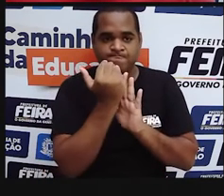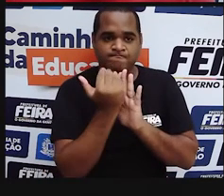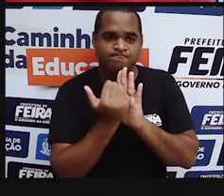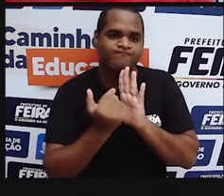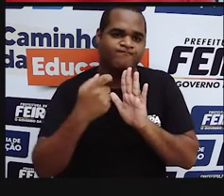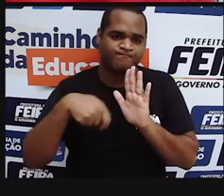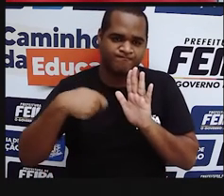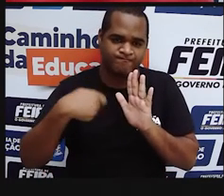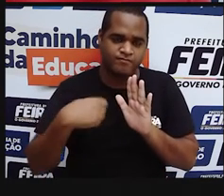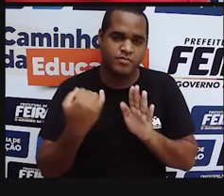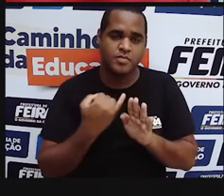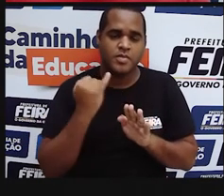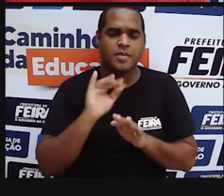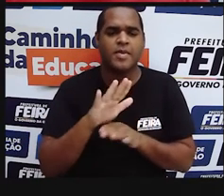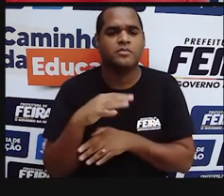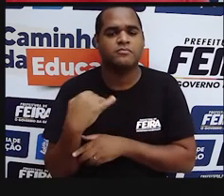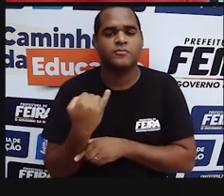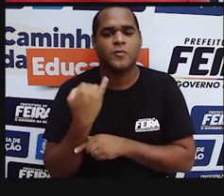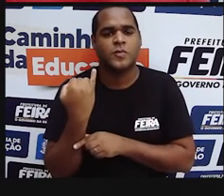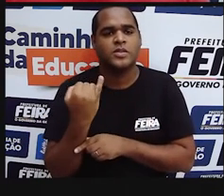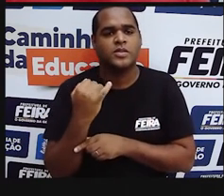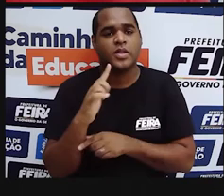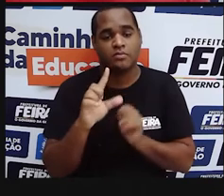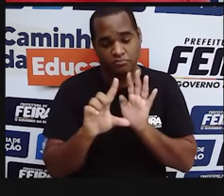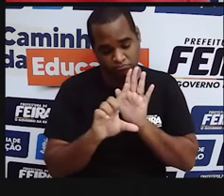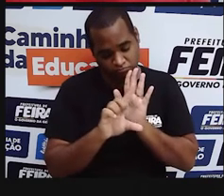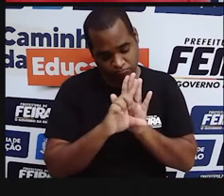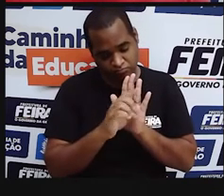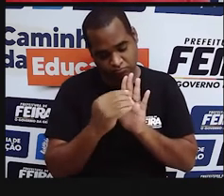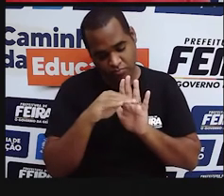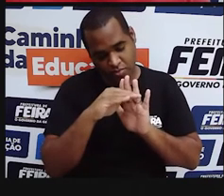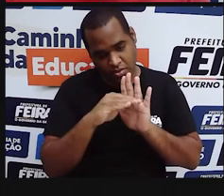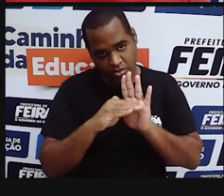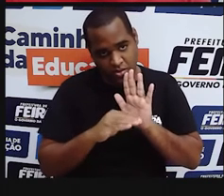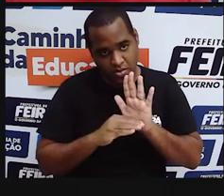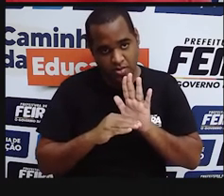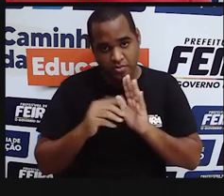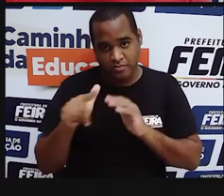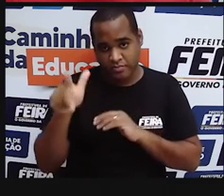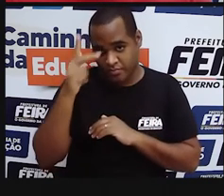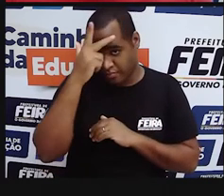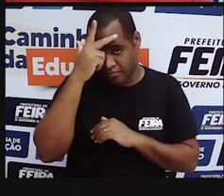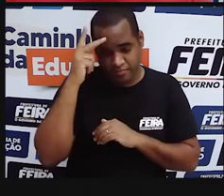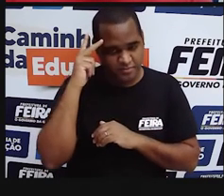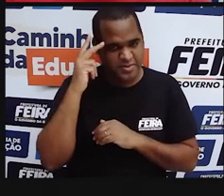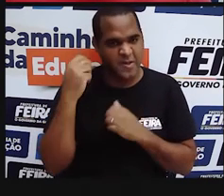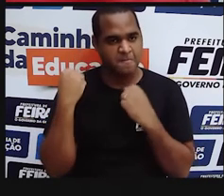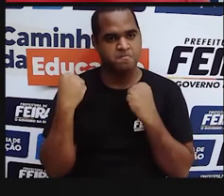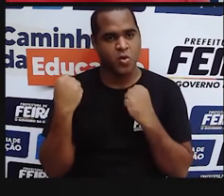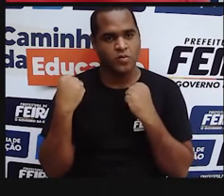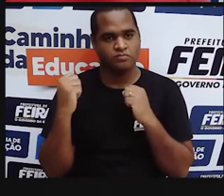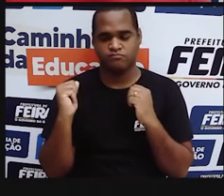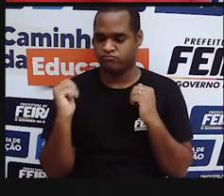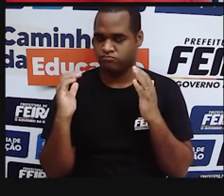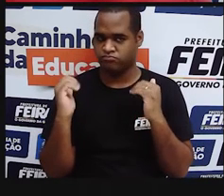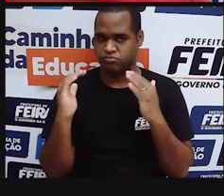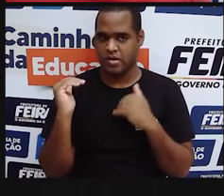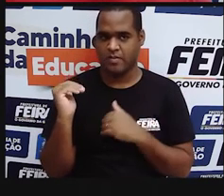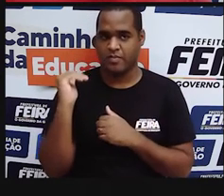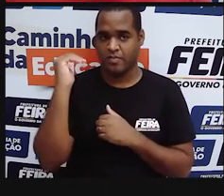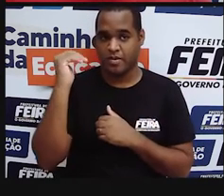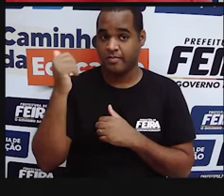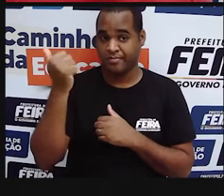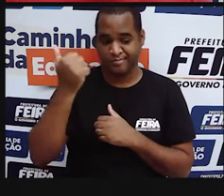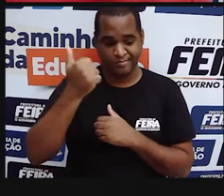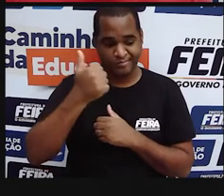lei escrita. Lei escrita é muito importante, gente, porque quando você não tem uma lei escrita, uma pessoa que tem mais poder pode